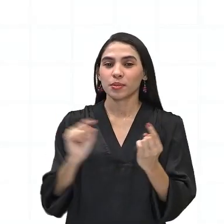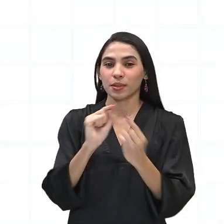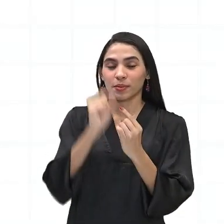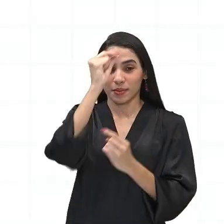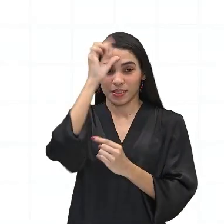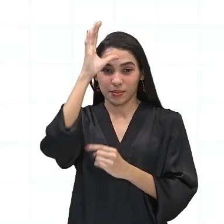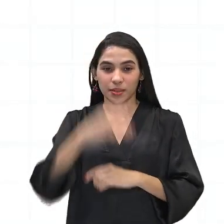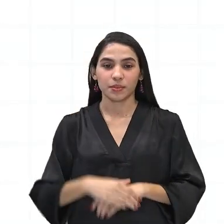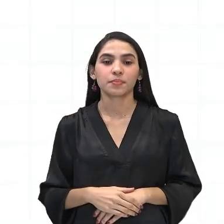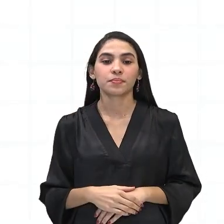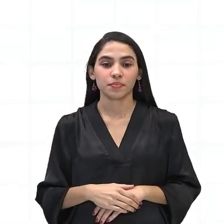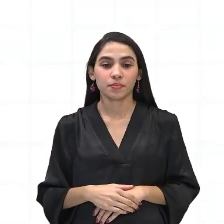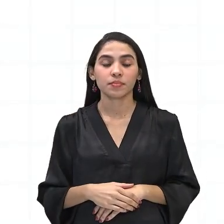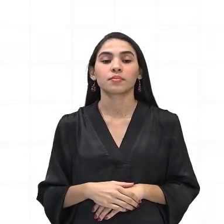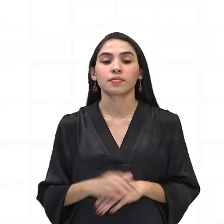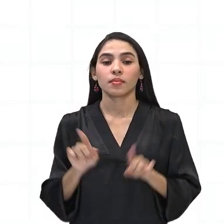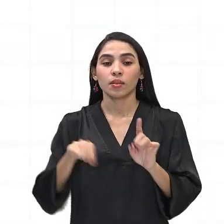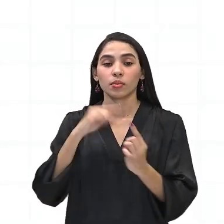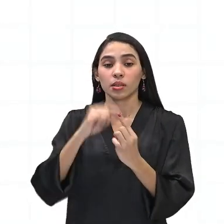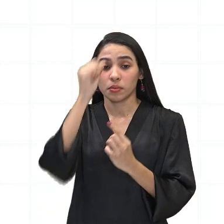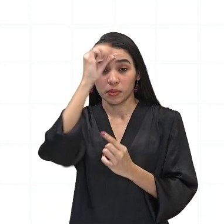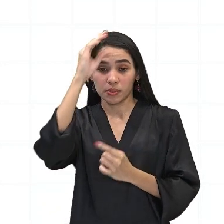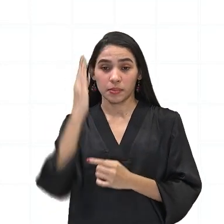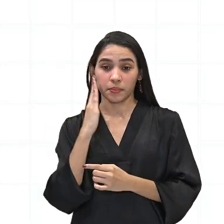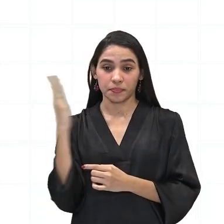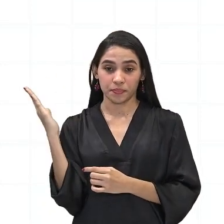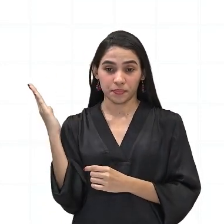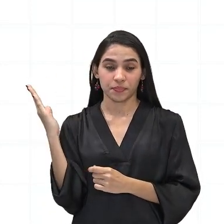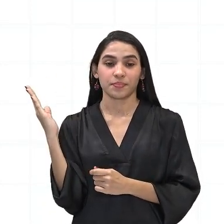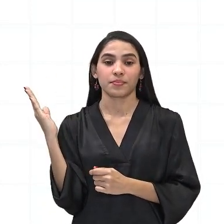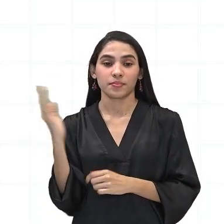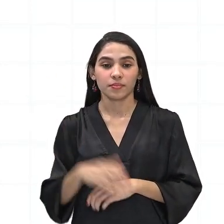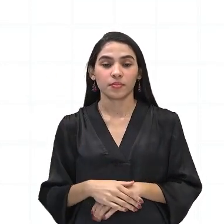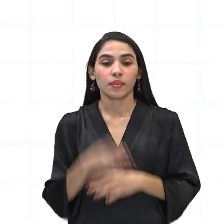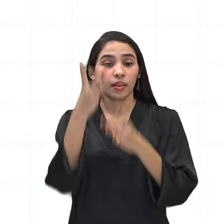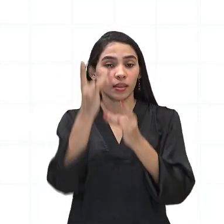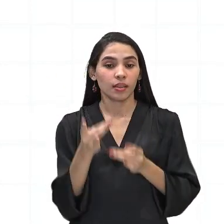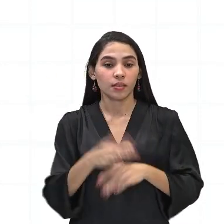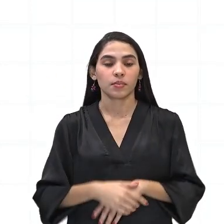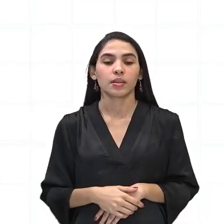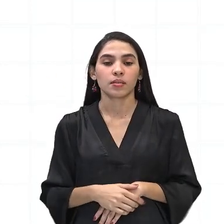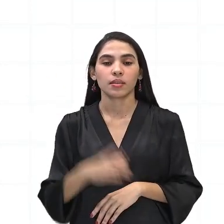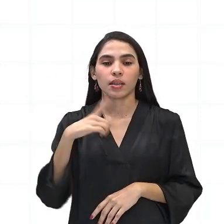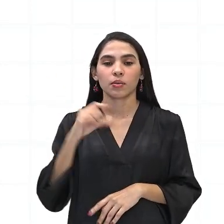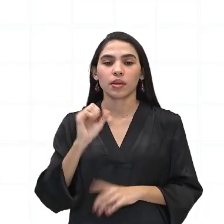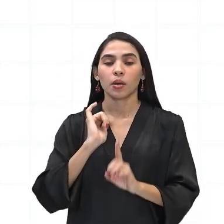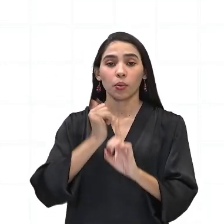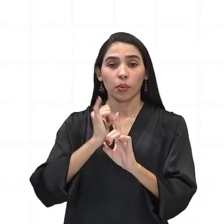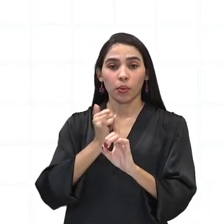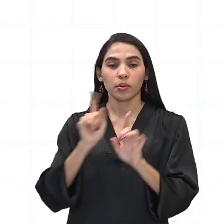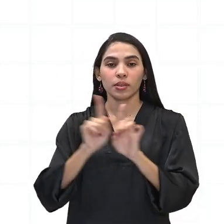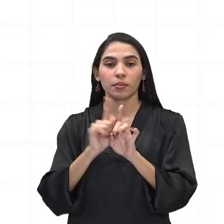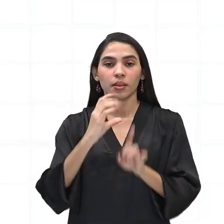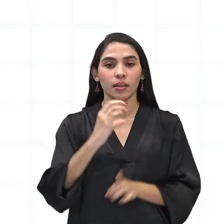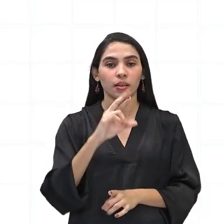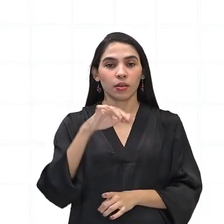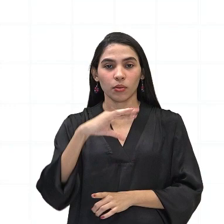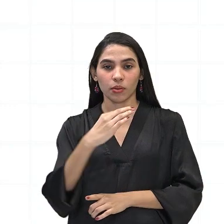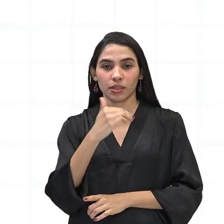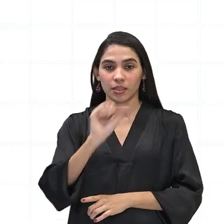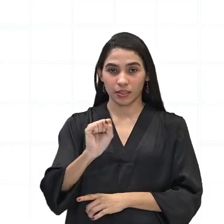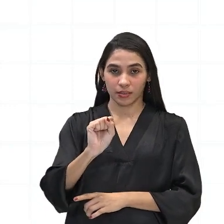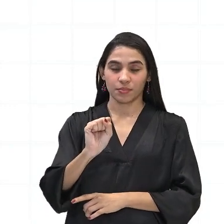conhecimento: construção da textualidade. O nosso detalhamento tem aí construção de contos e